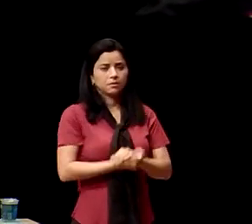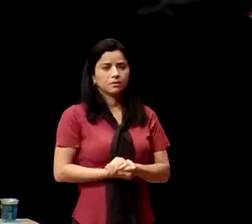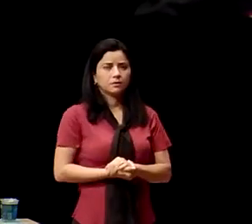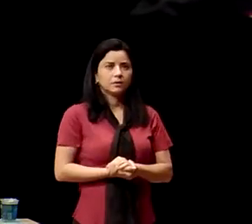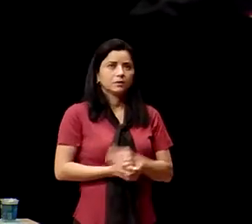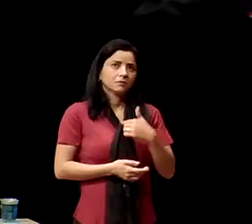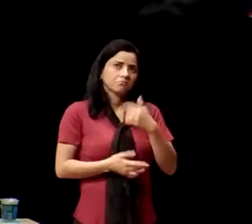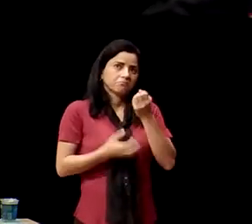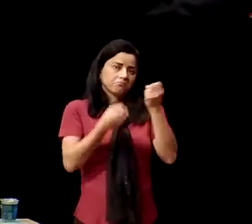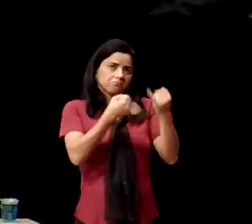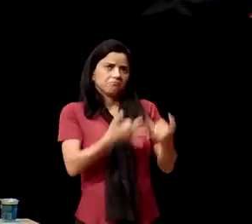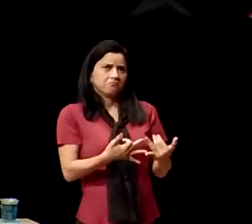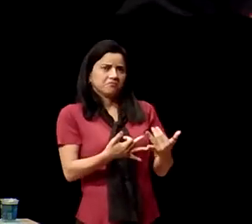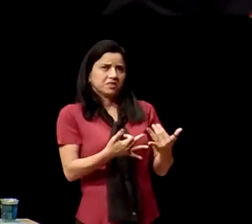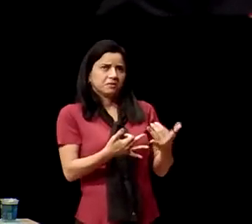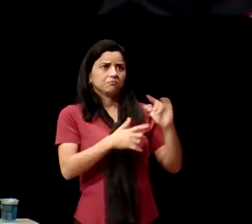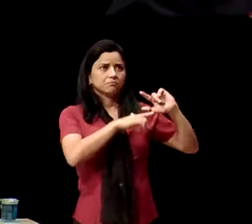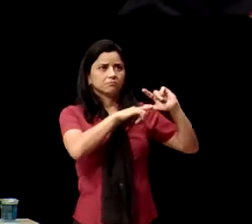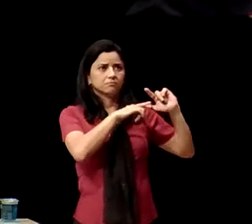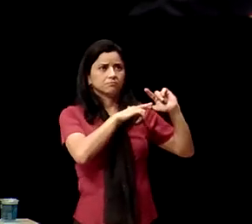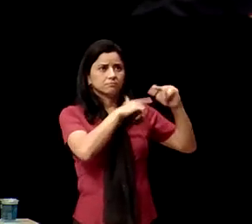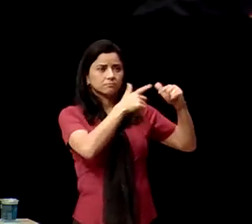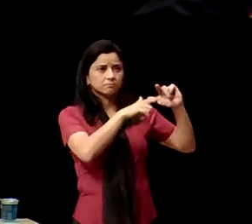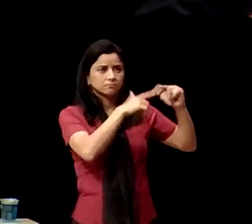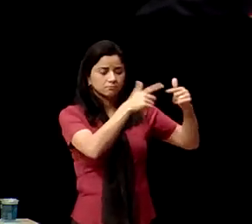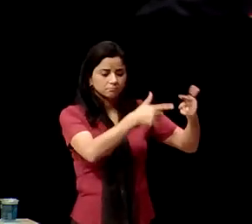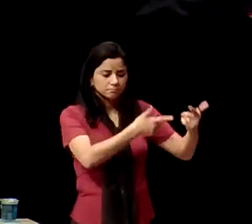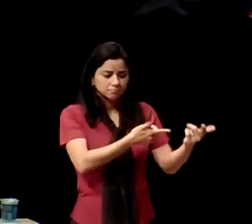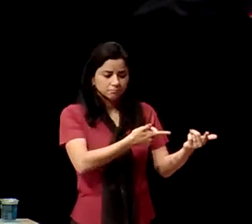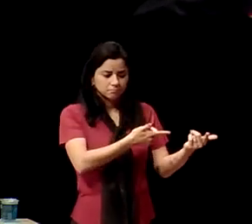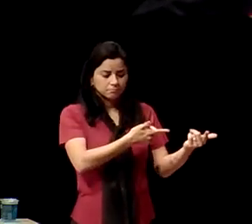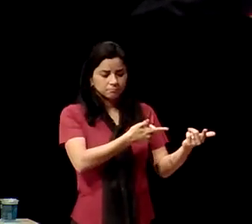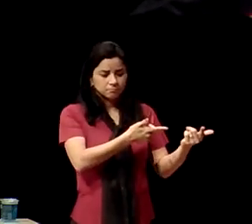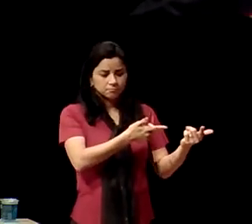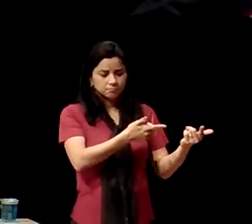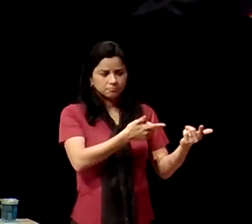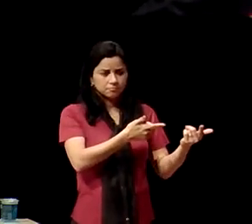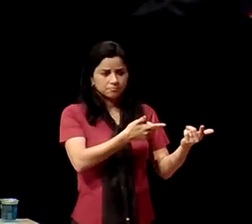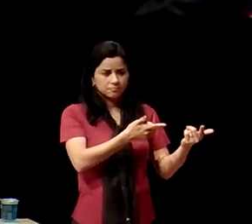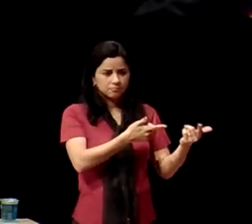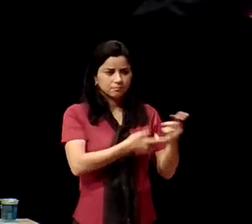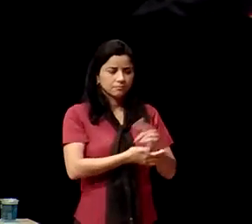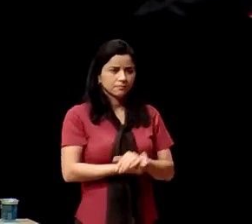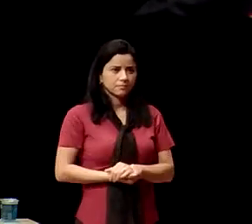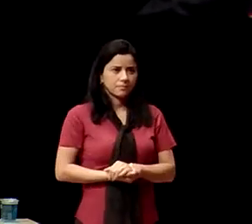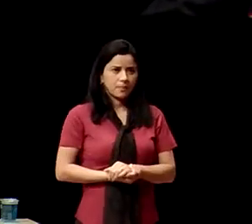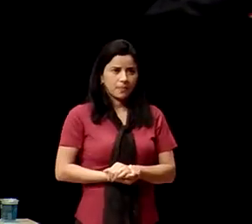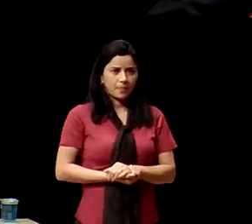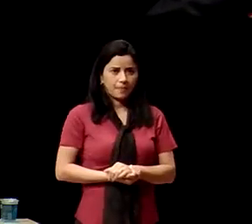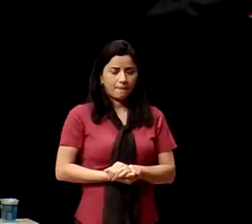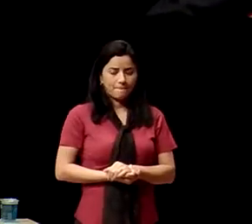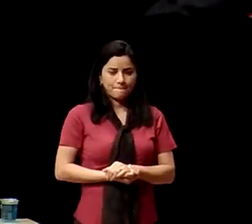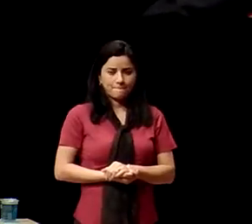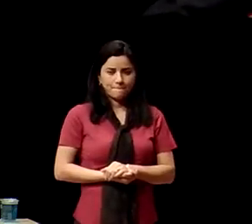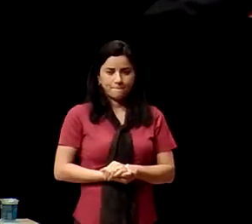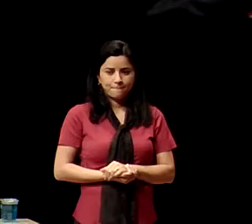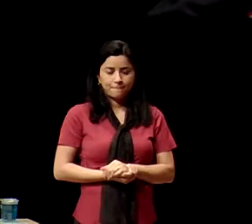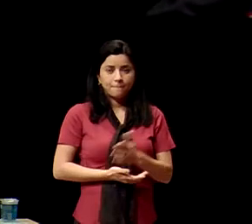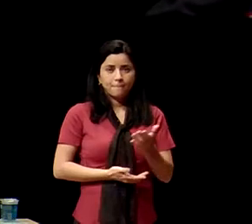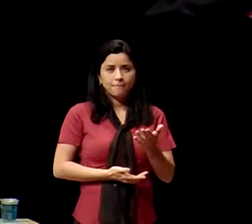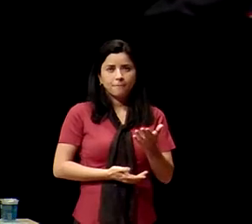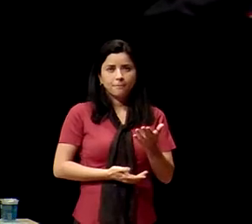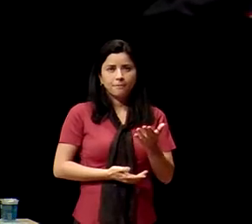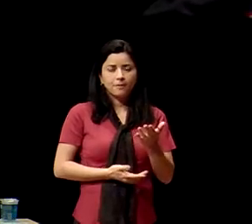eu diria tradicionalmente, in national contexts with nation-specific characters.